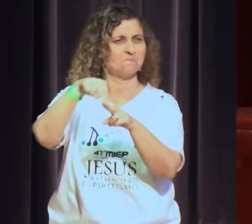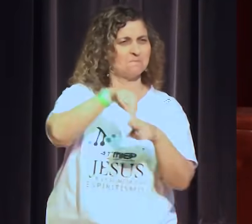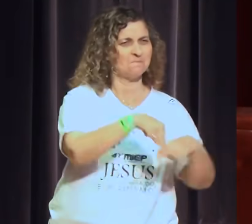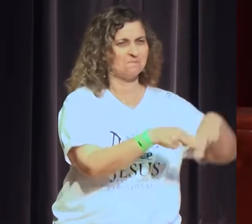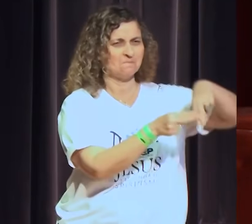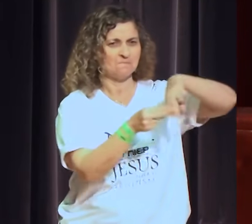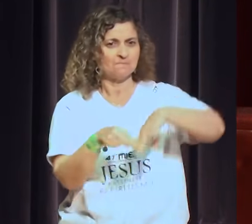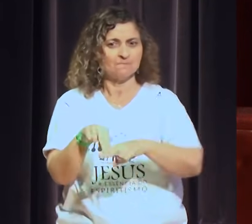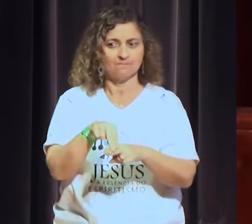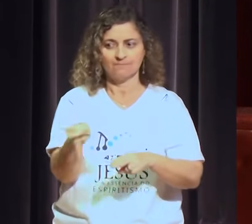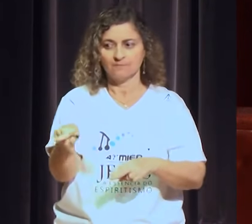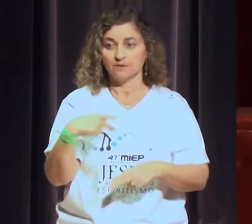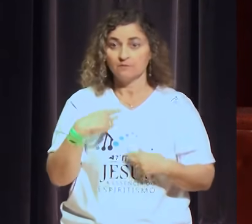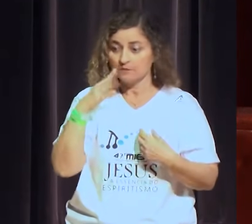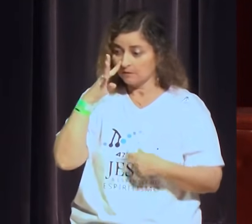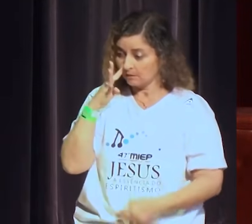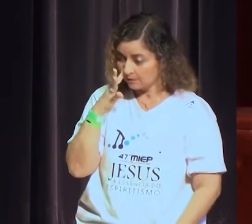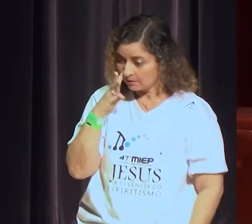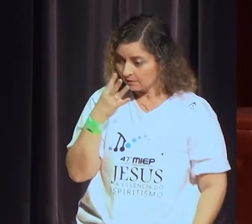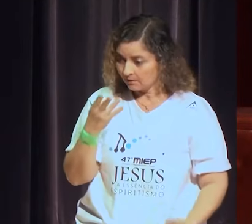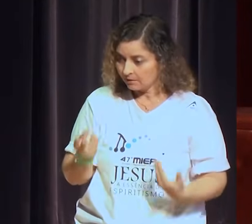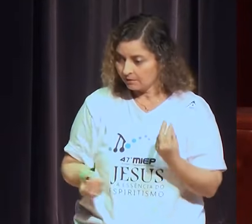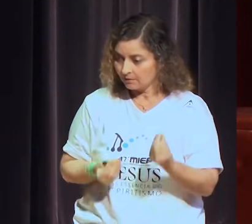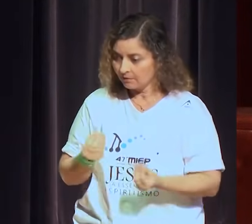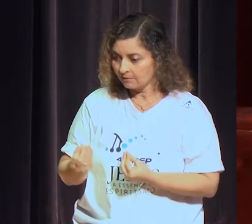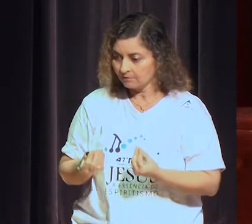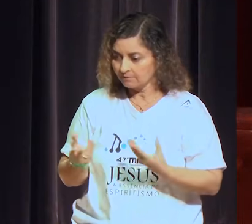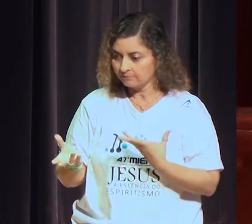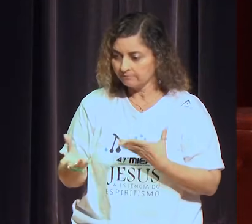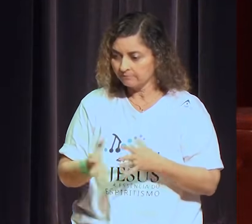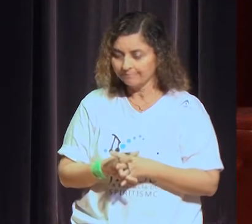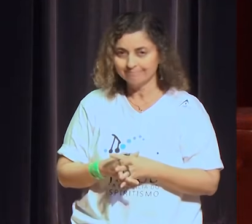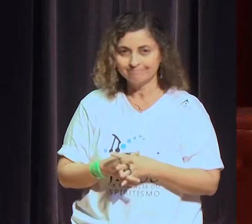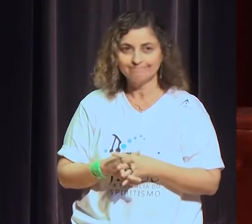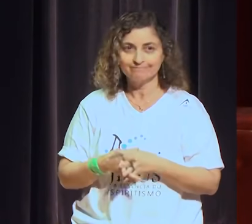Ele vai, faz aqueles movimentos, você olha e fala assim, meu Deus.